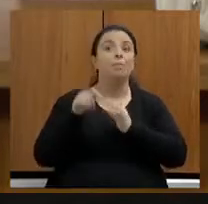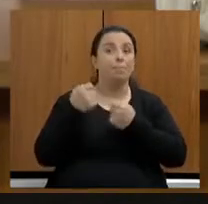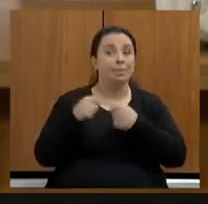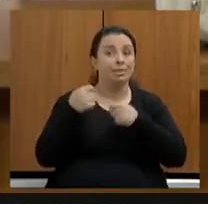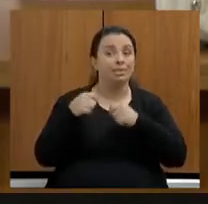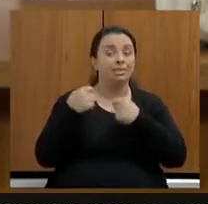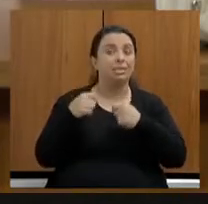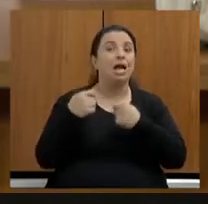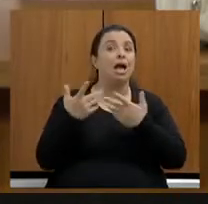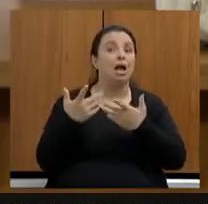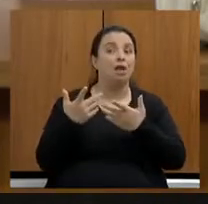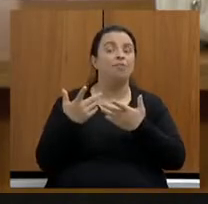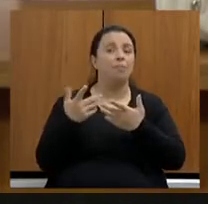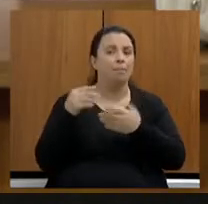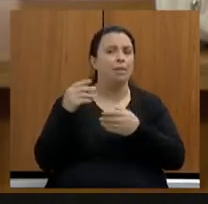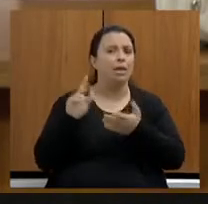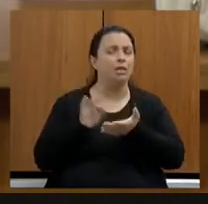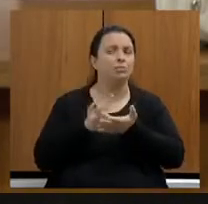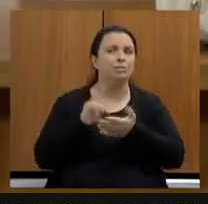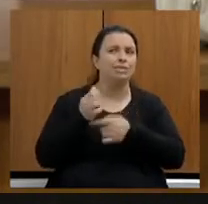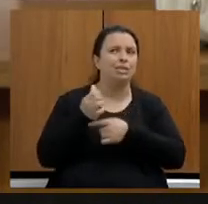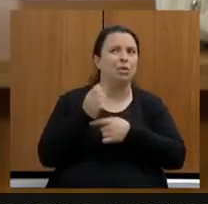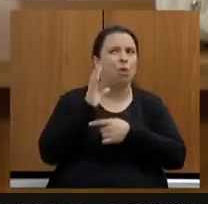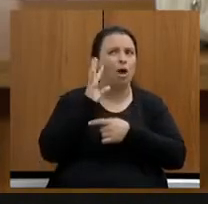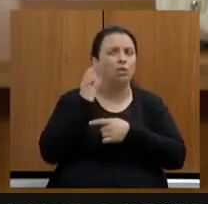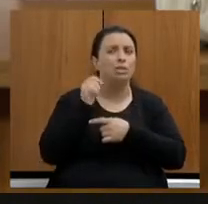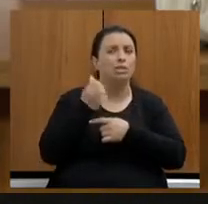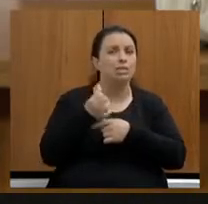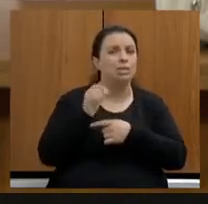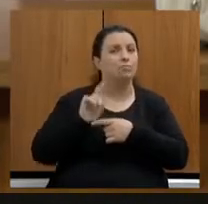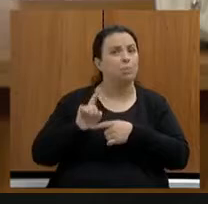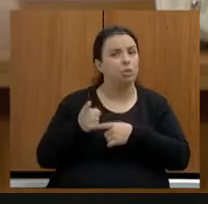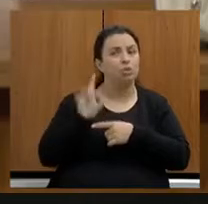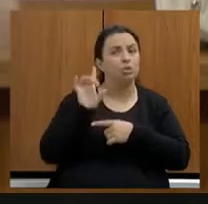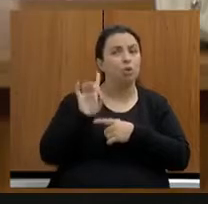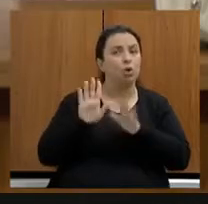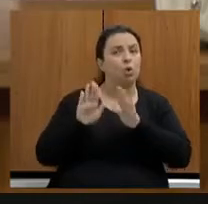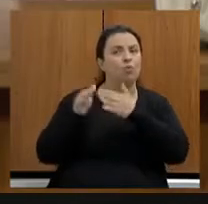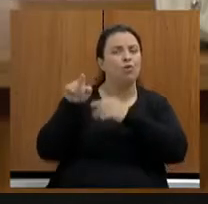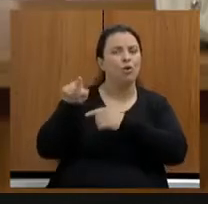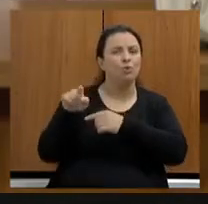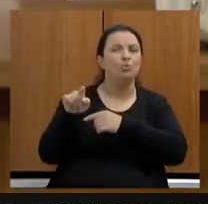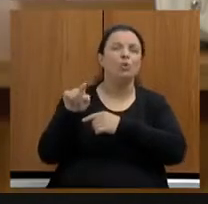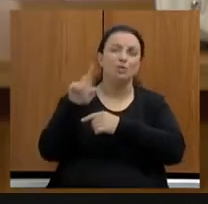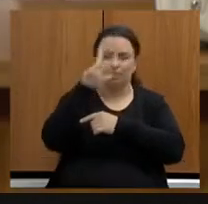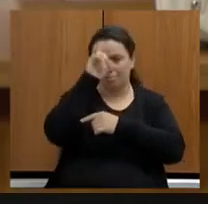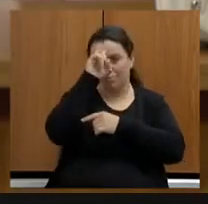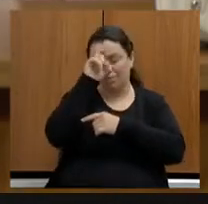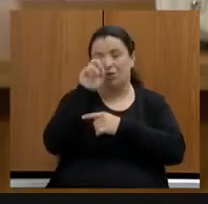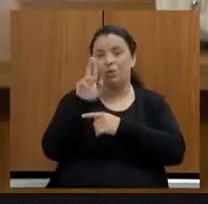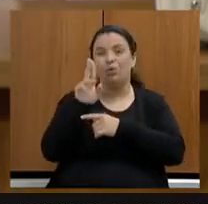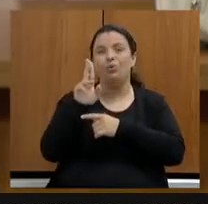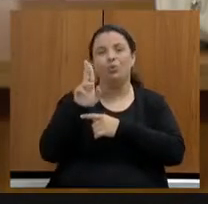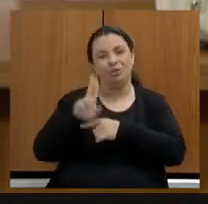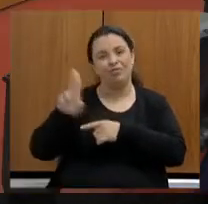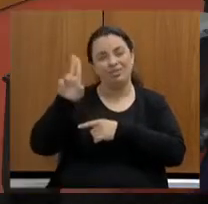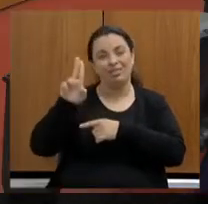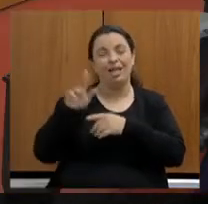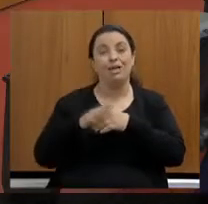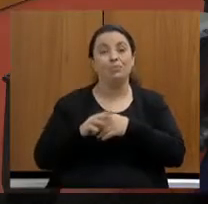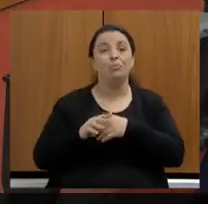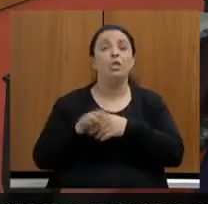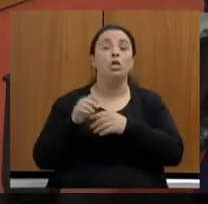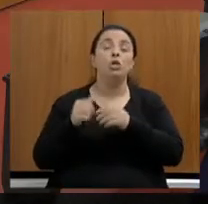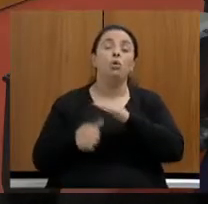necessária salvingando Seis Milhões exclusivamente para o Hospital Universitário né e o retorno do mar vem acompanhando esse tema